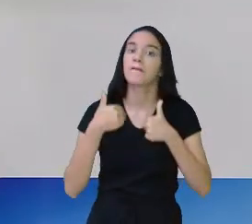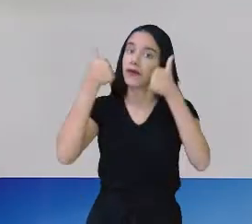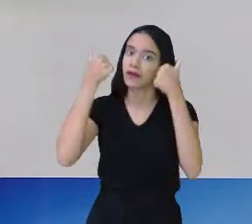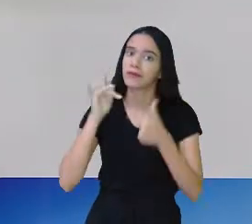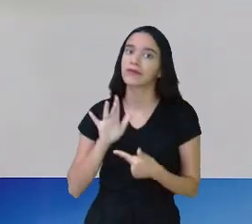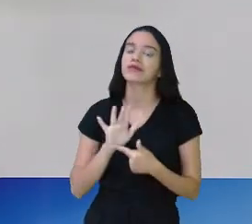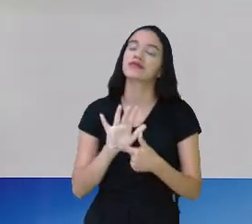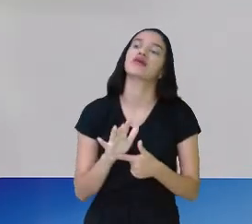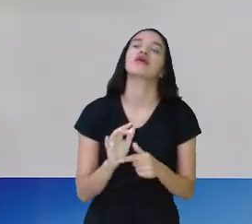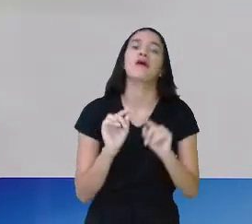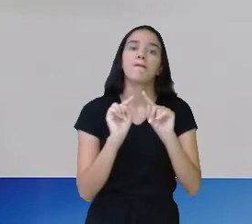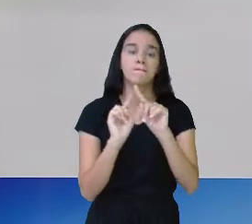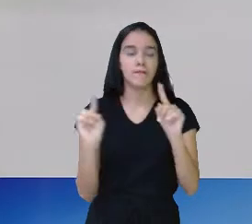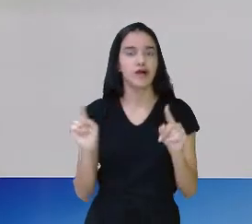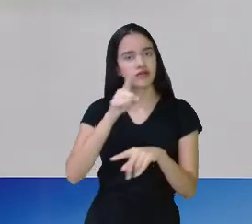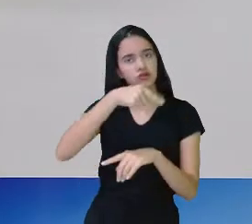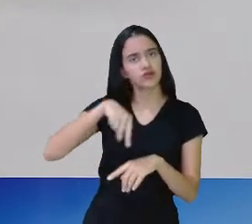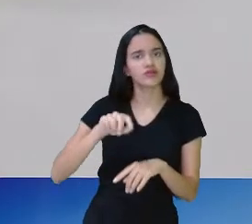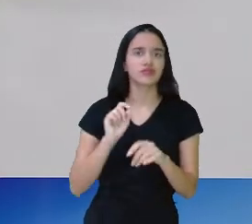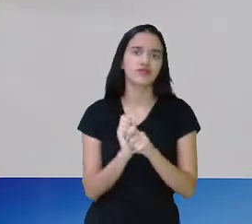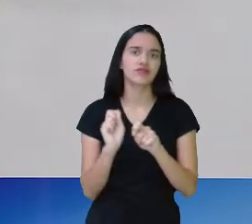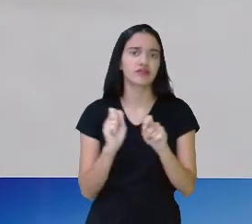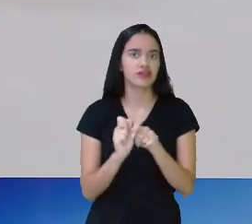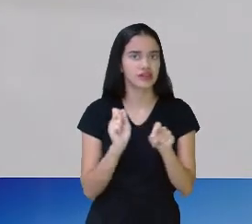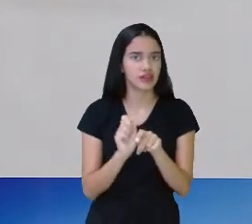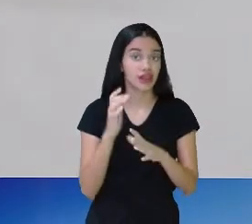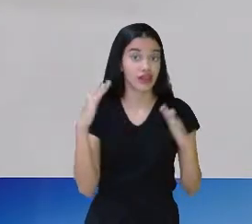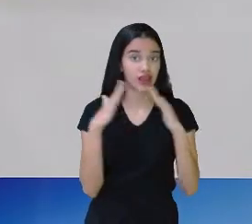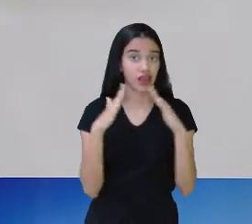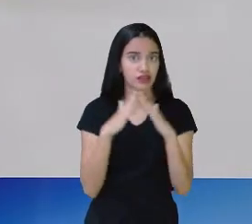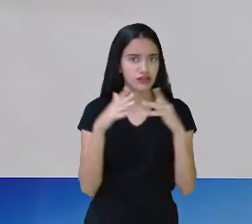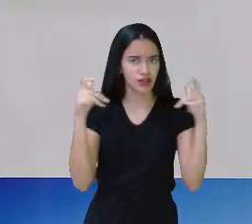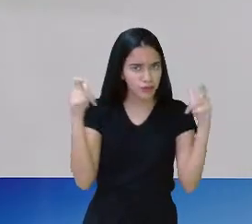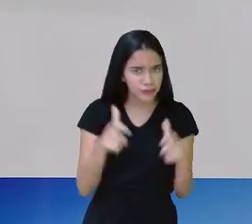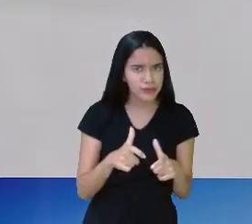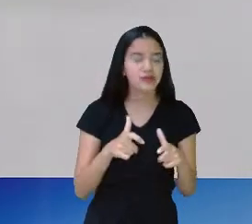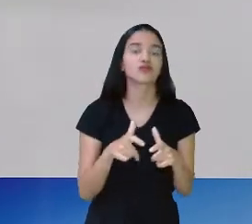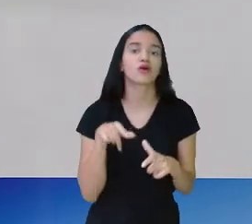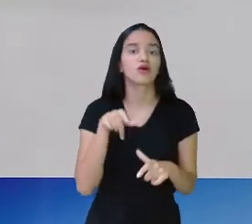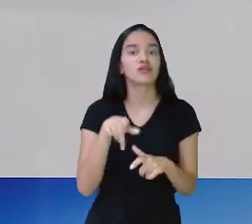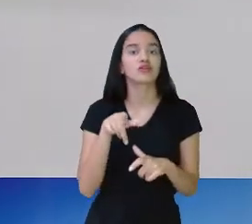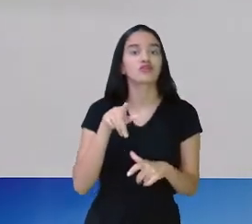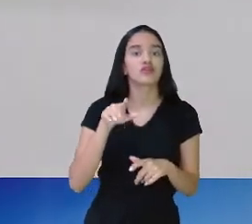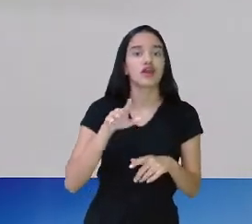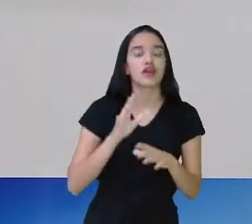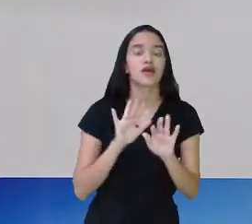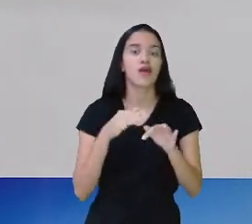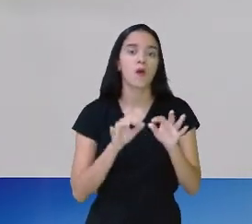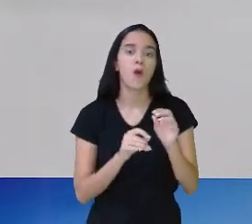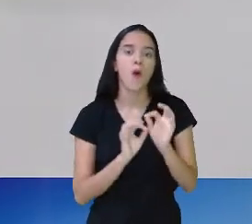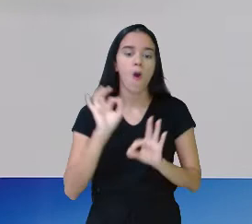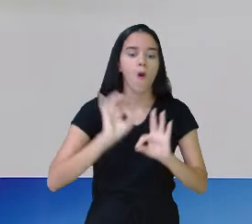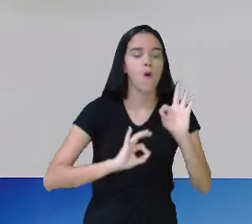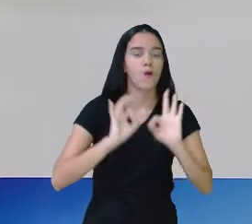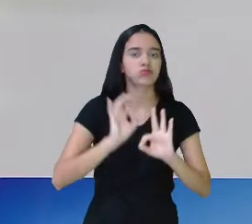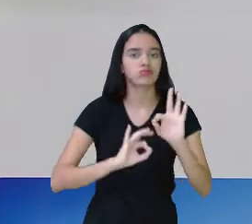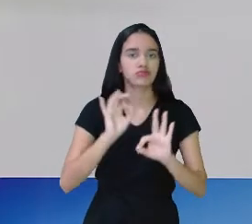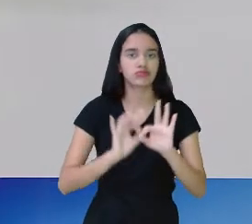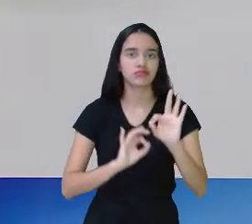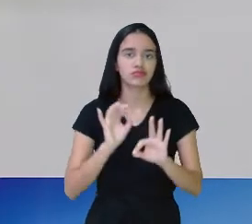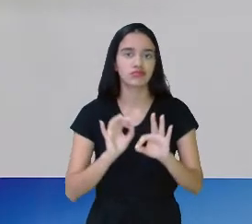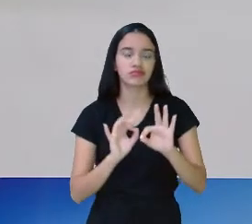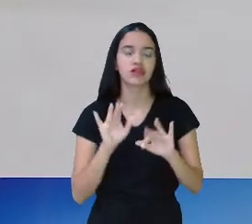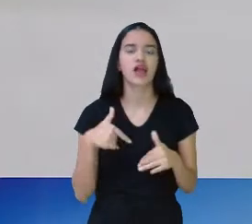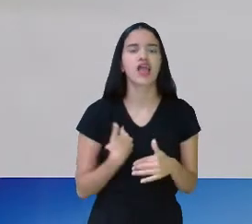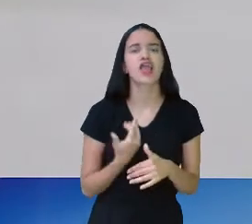câmera. Mas o que você vai fazer em casa é menor, fica mais fácil de você manipular e formar as figuras. Eu